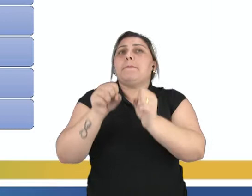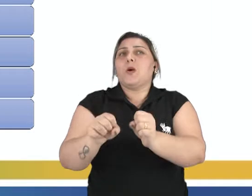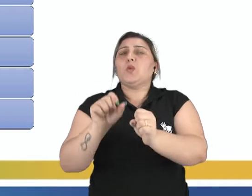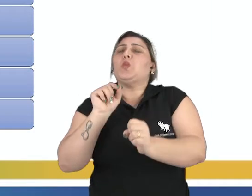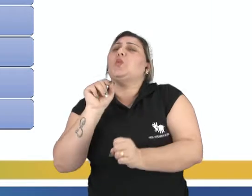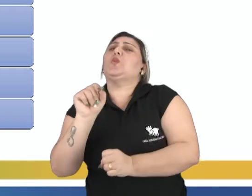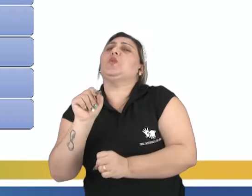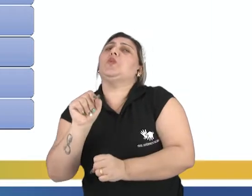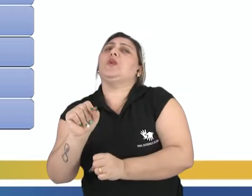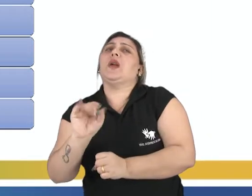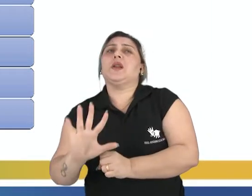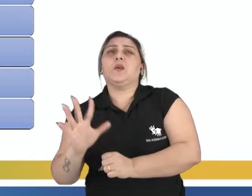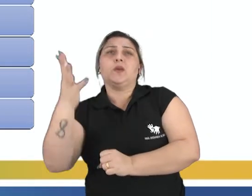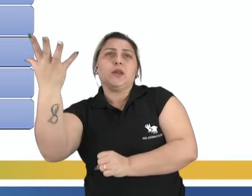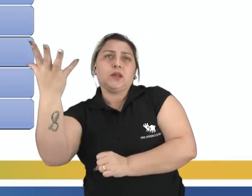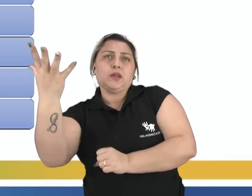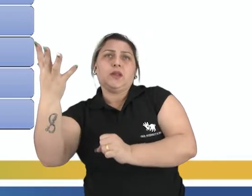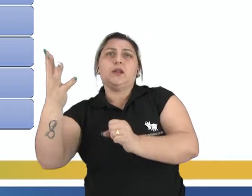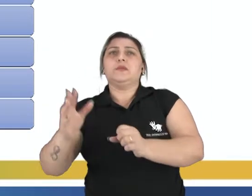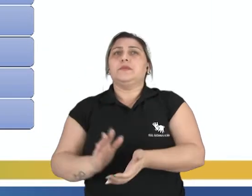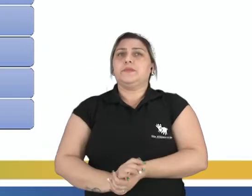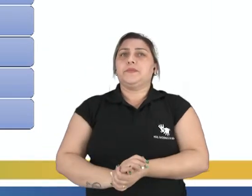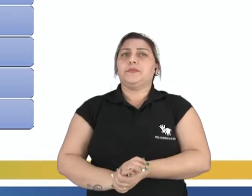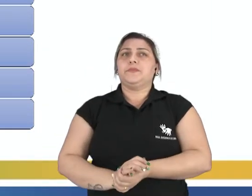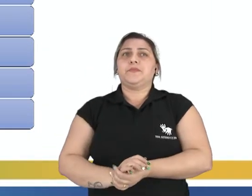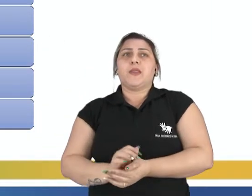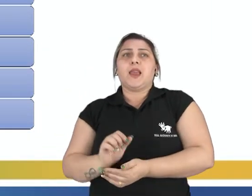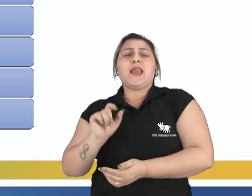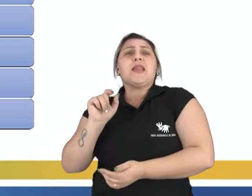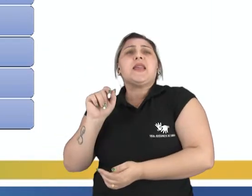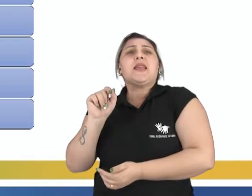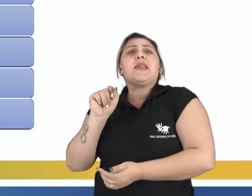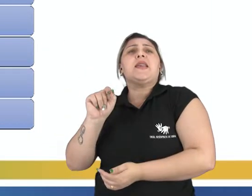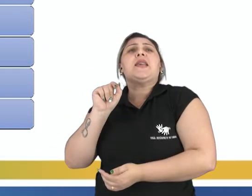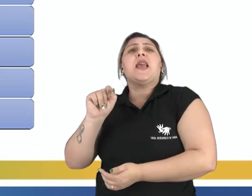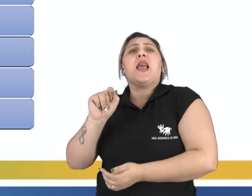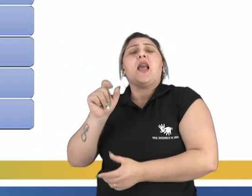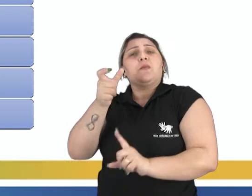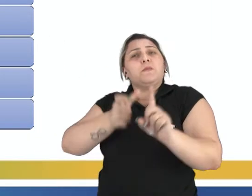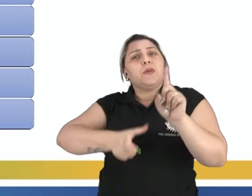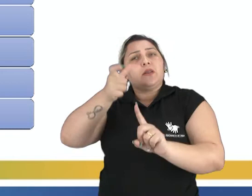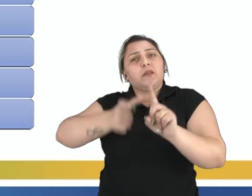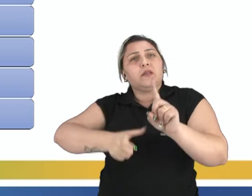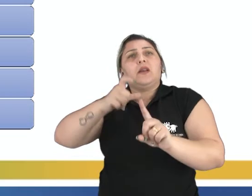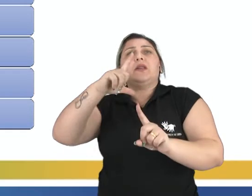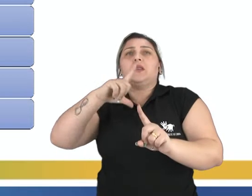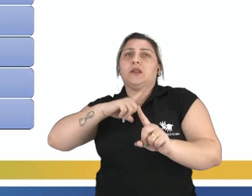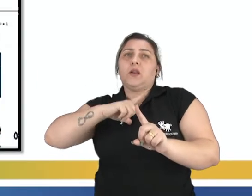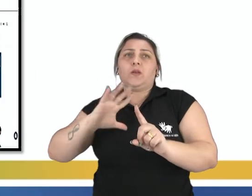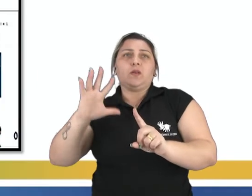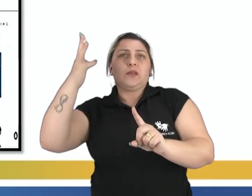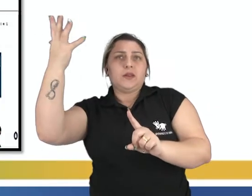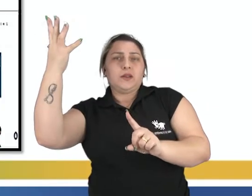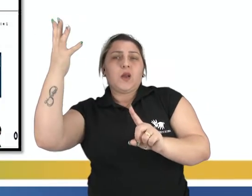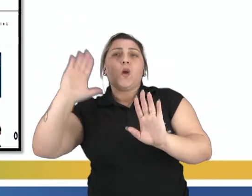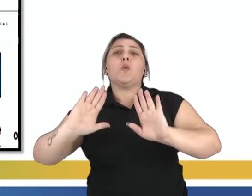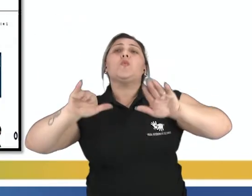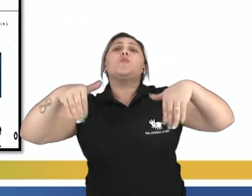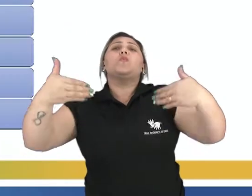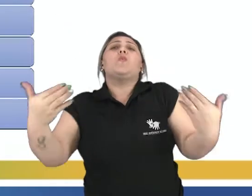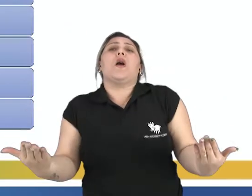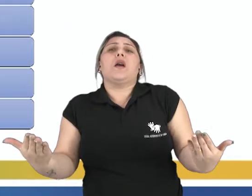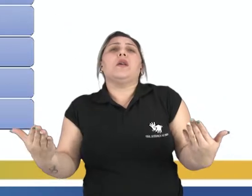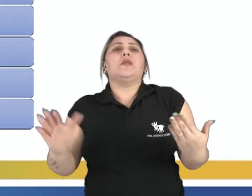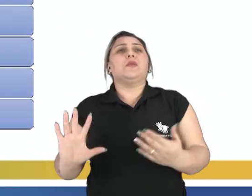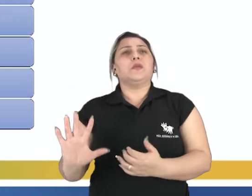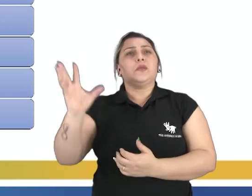aqui, o que está acontecendo, né? Quem ou quais são os personagens que estão envolvidos ali naquele fato? Quando